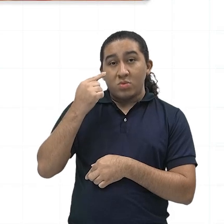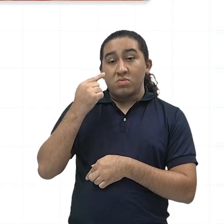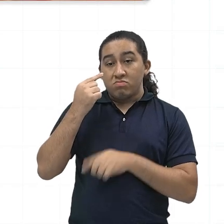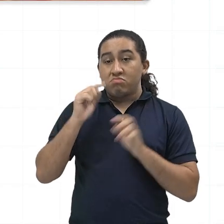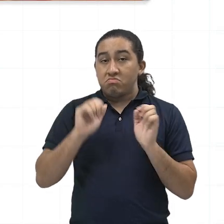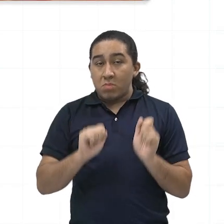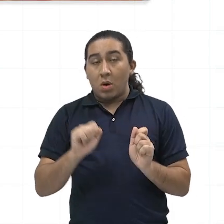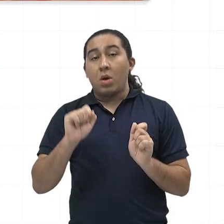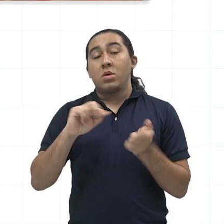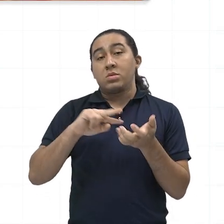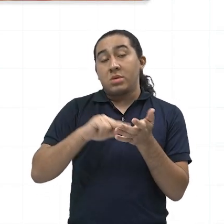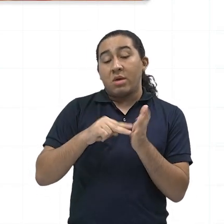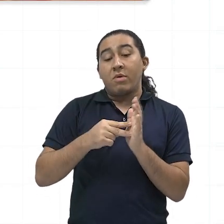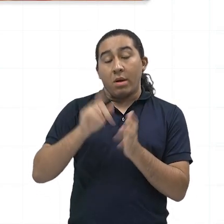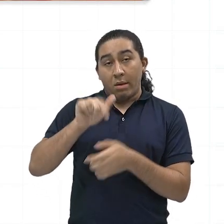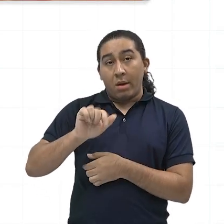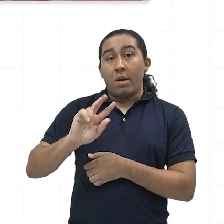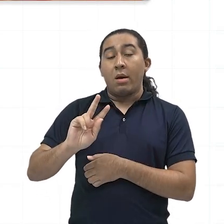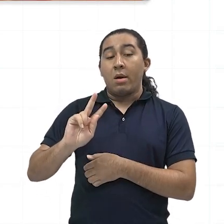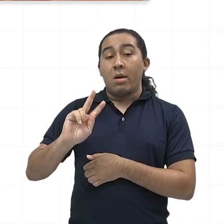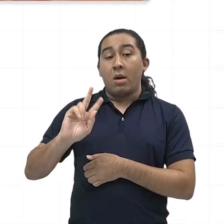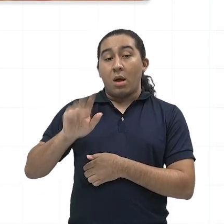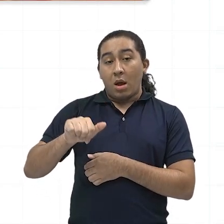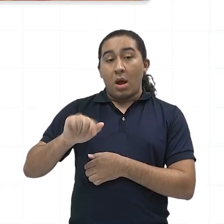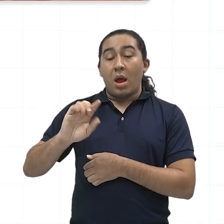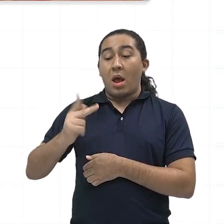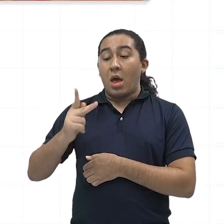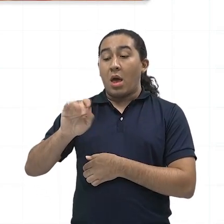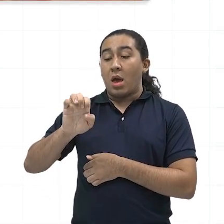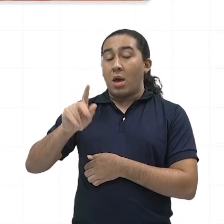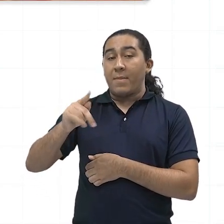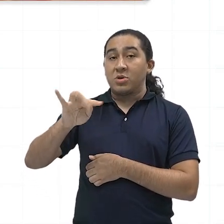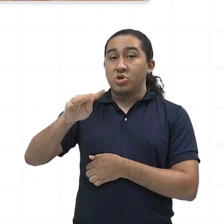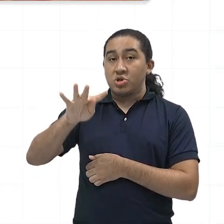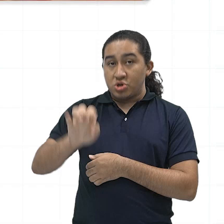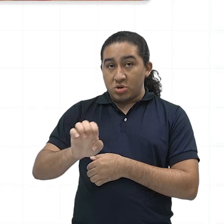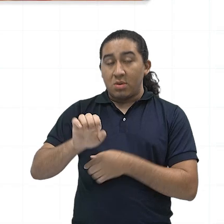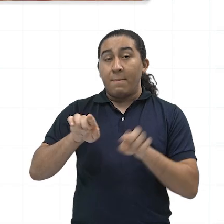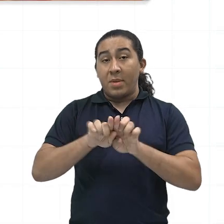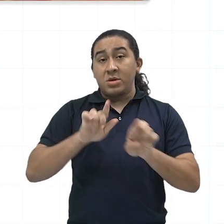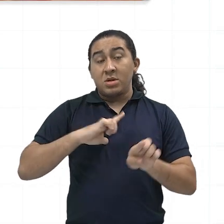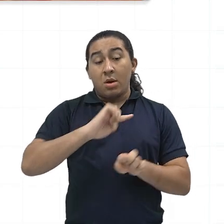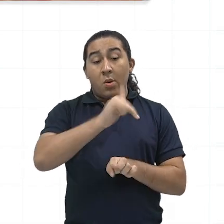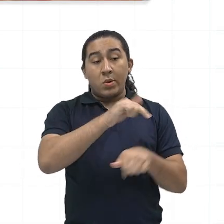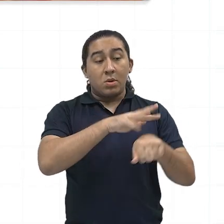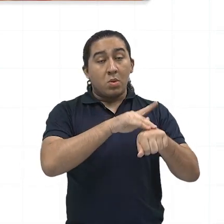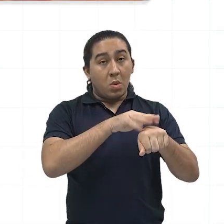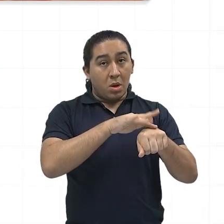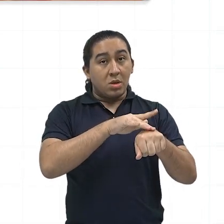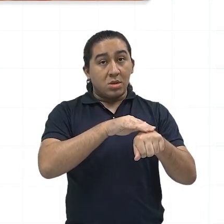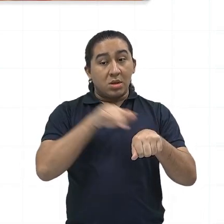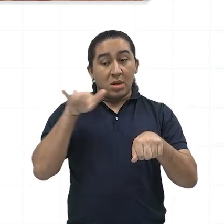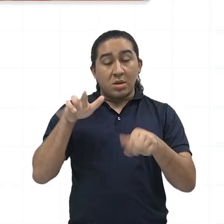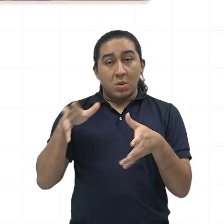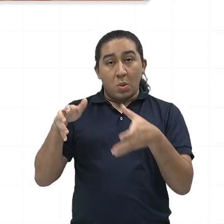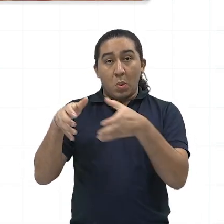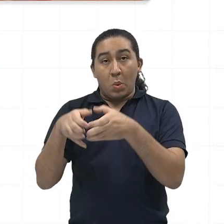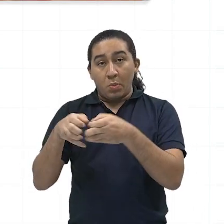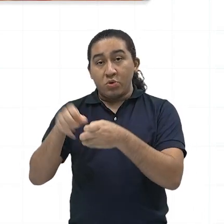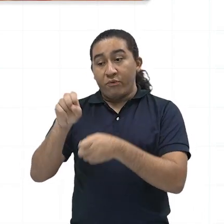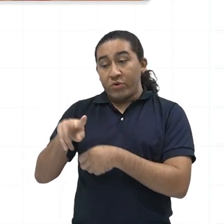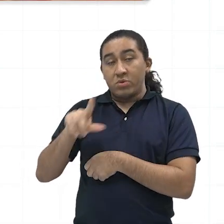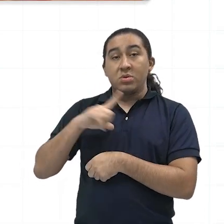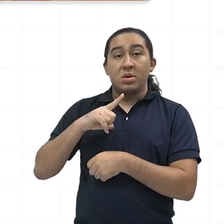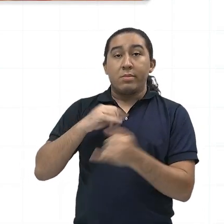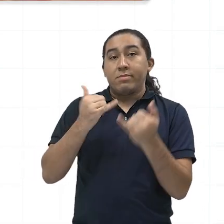ser um sintoma de hepatite B. Existem outras doenças hepáticas que vão também apresentar um sintoma muito